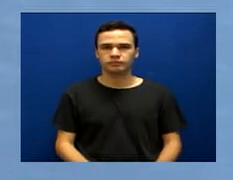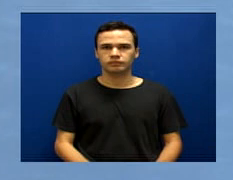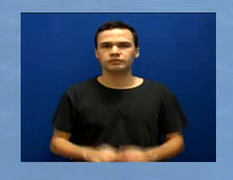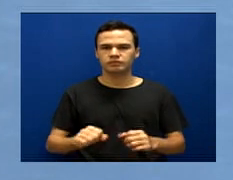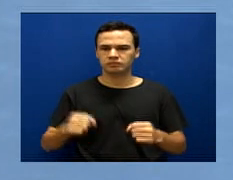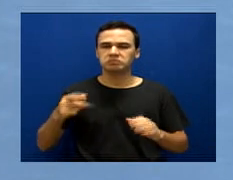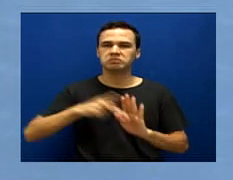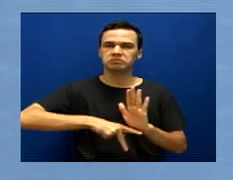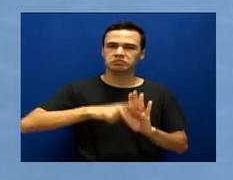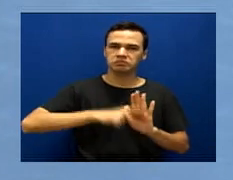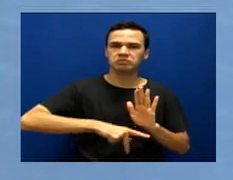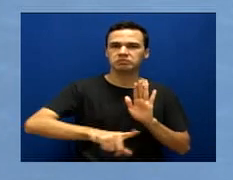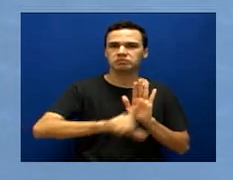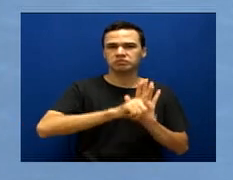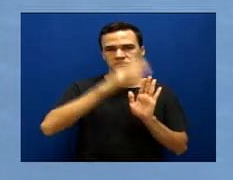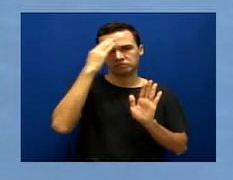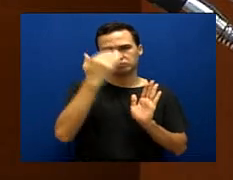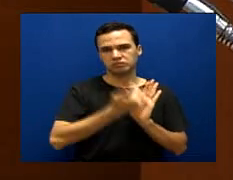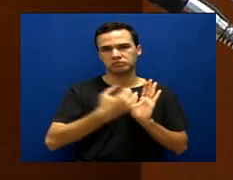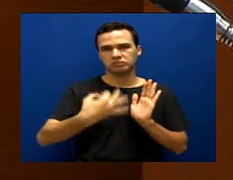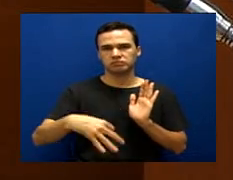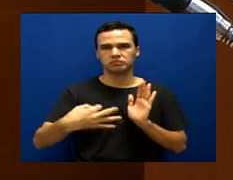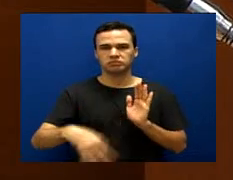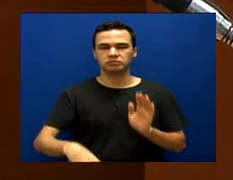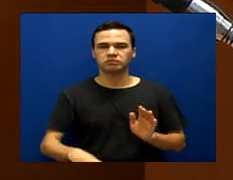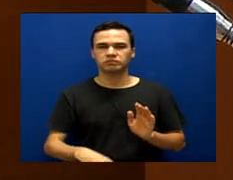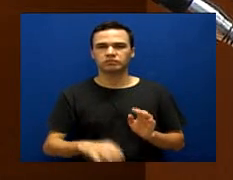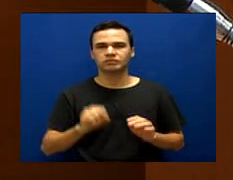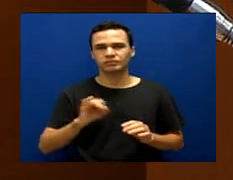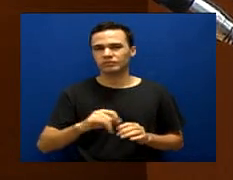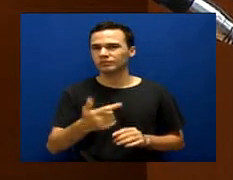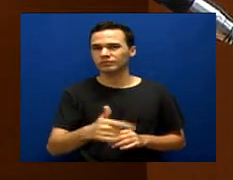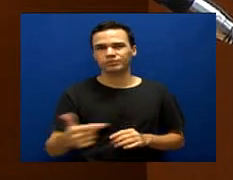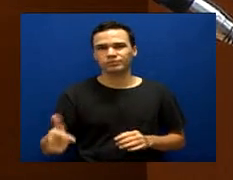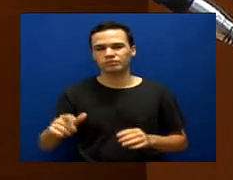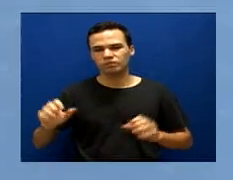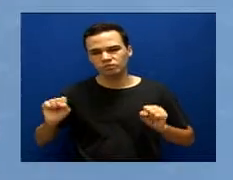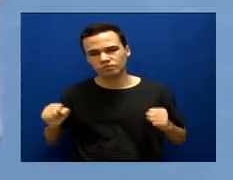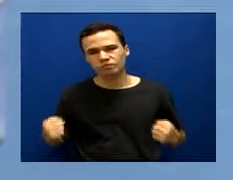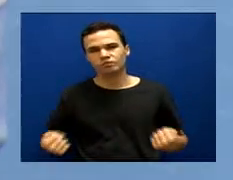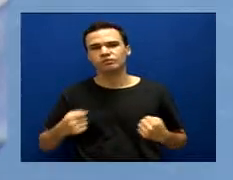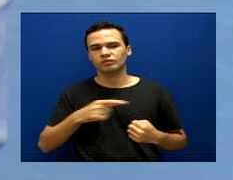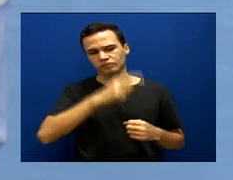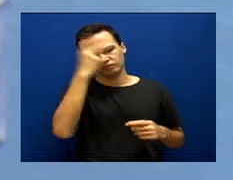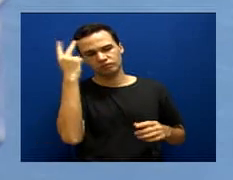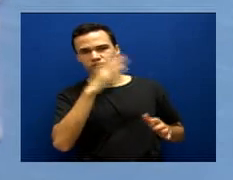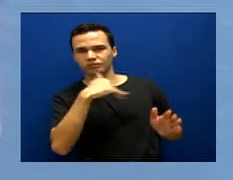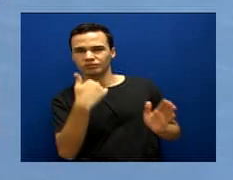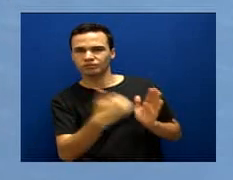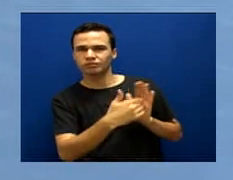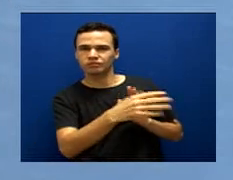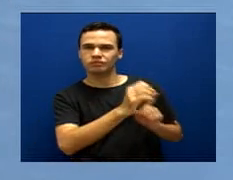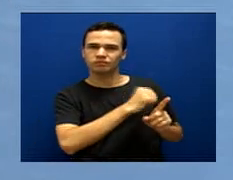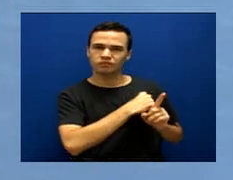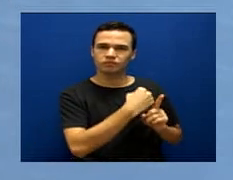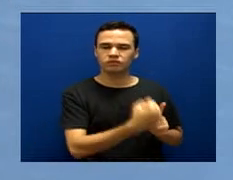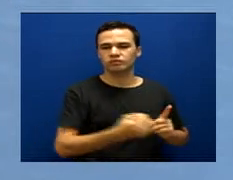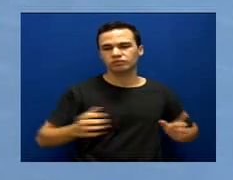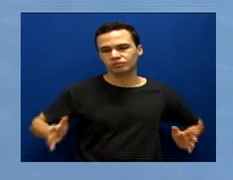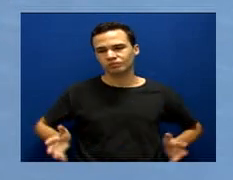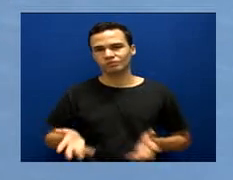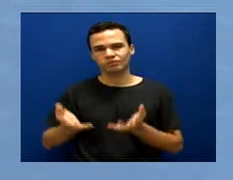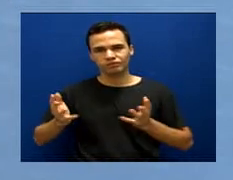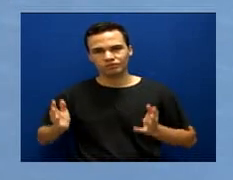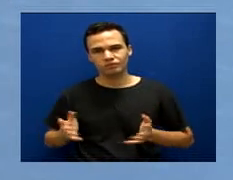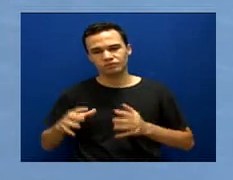de projeto, de lei. Né? Se não houver participação da sociedade civil, participando dentro